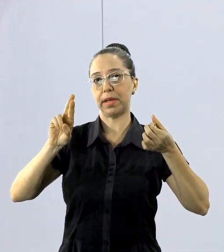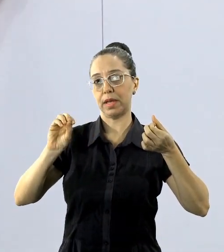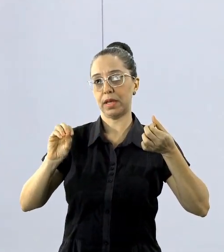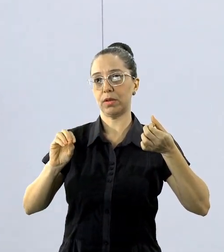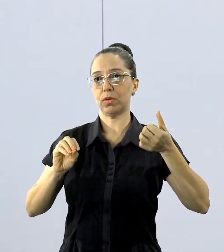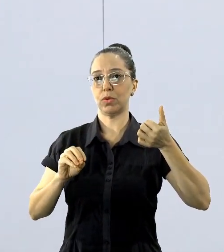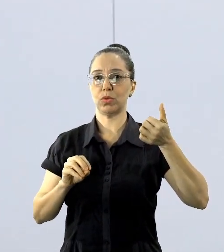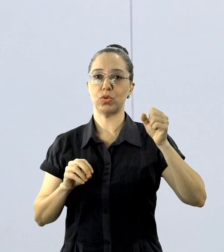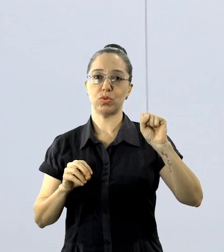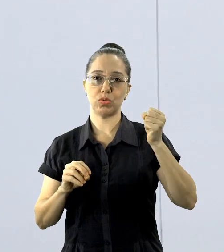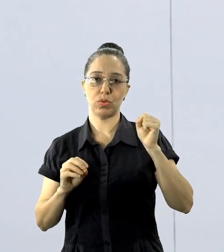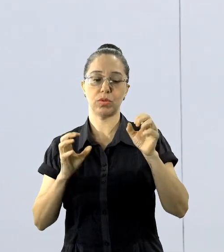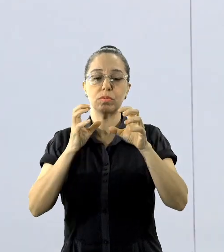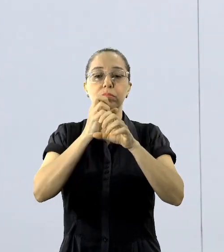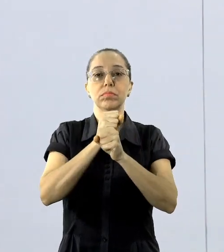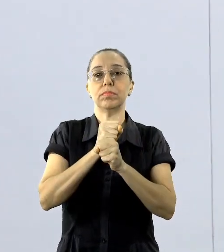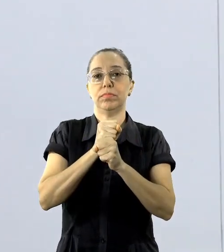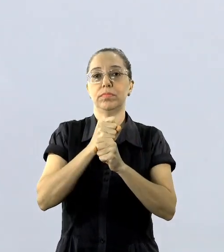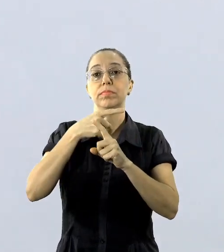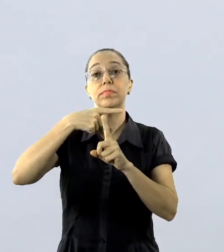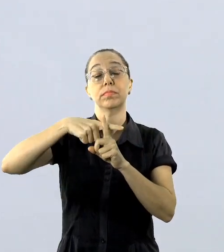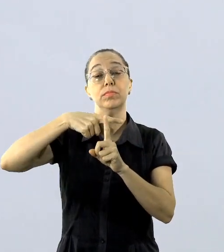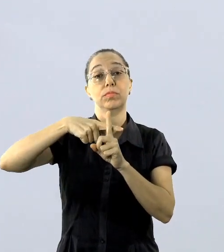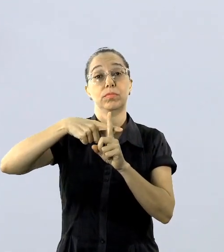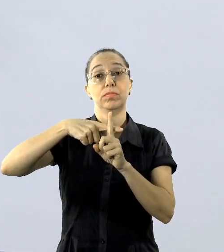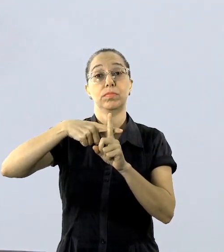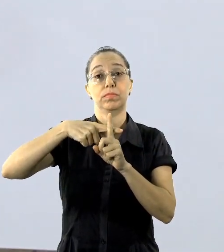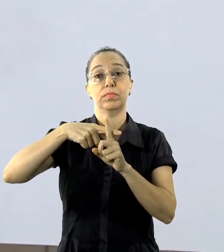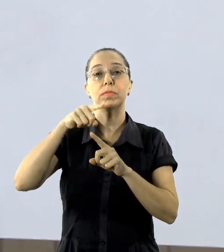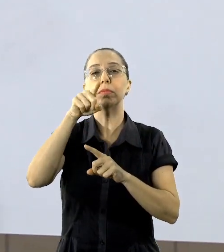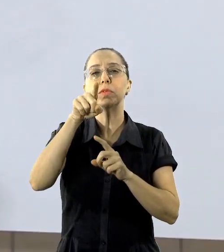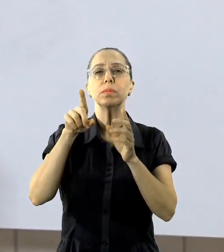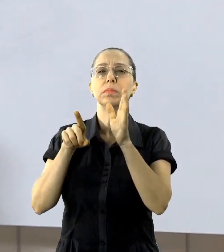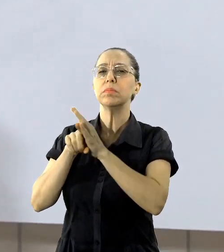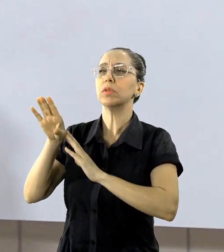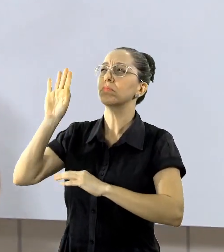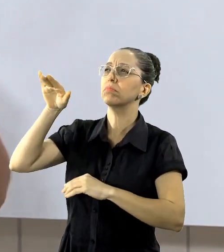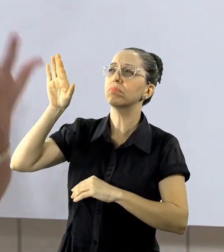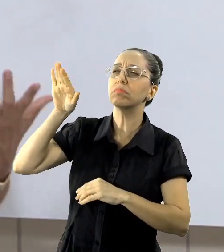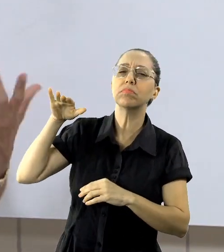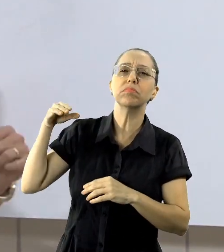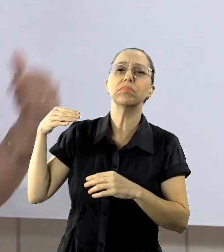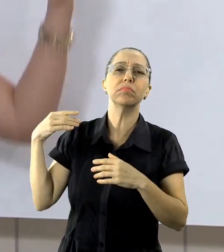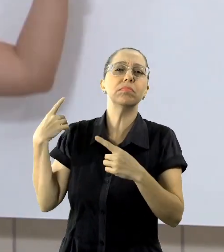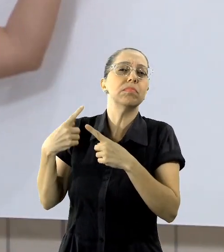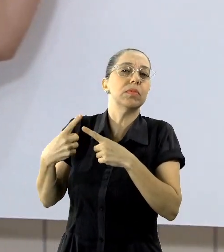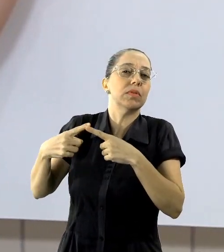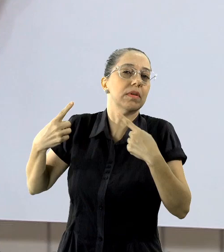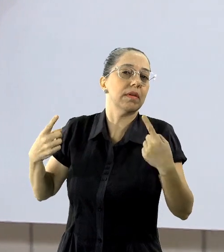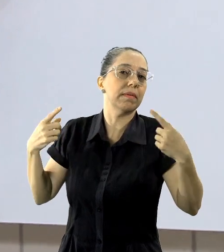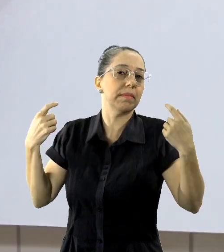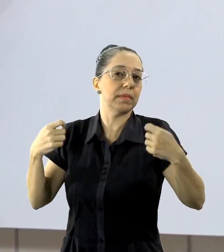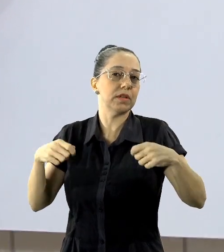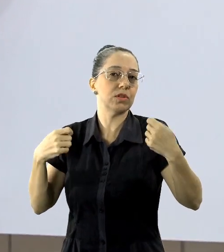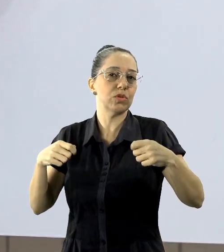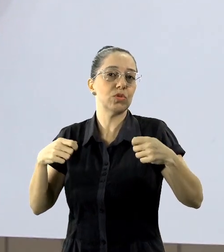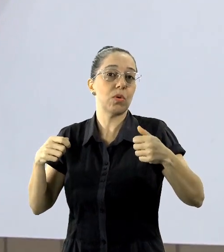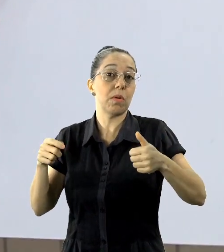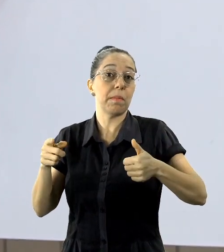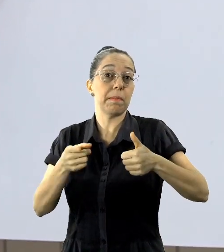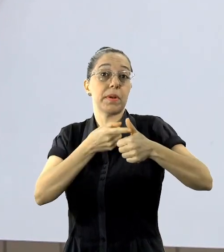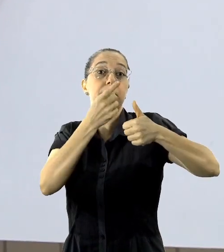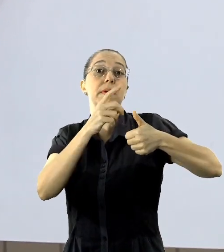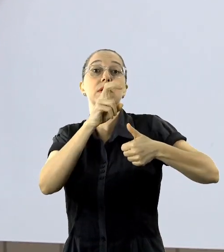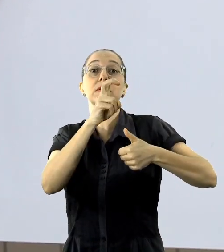E vamos juntar as duas. Aí você me pergunta, professora, por que você colocou a idade do pai